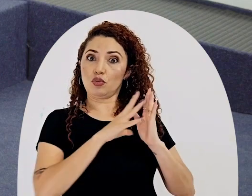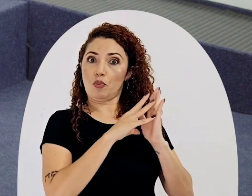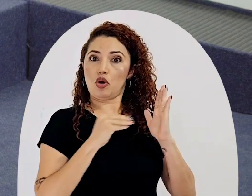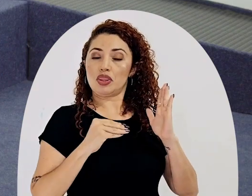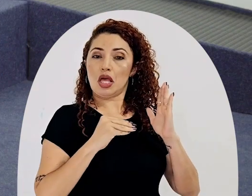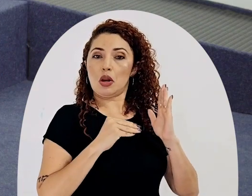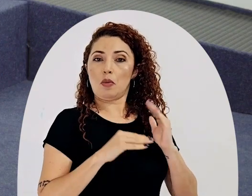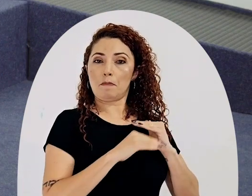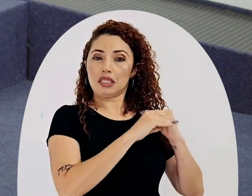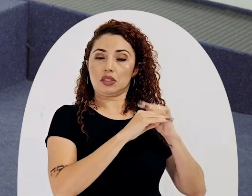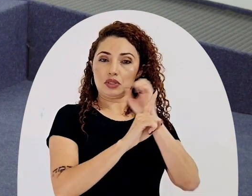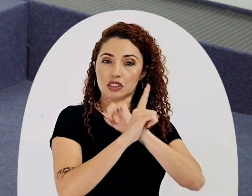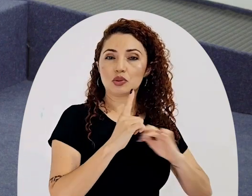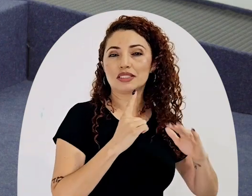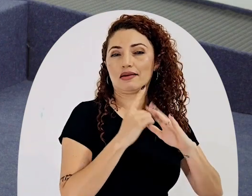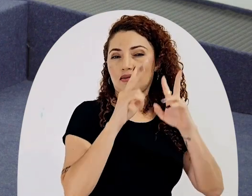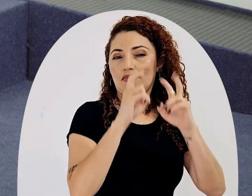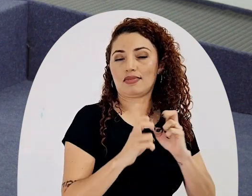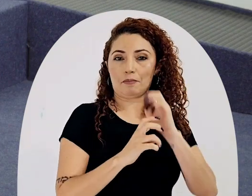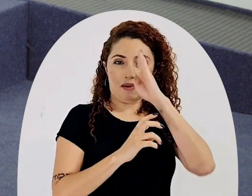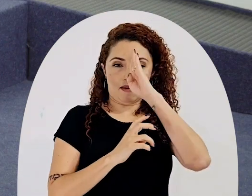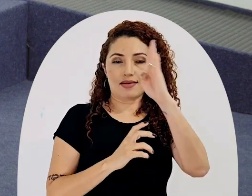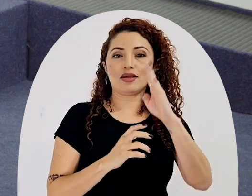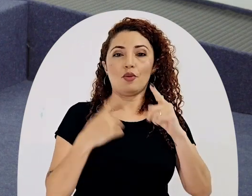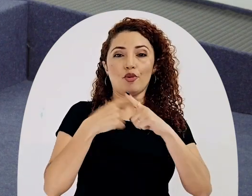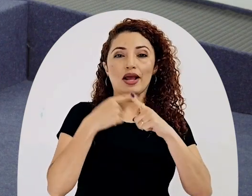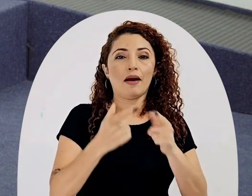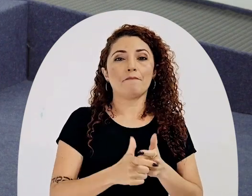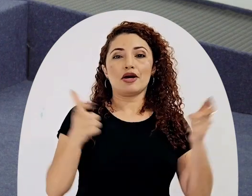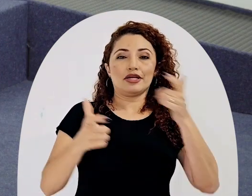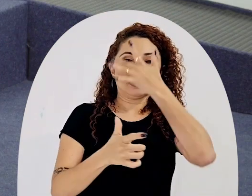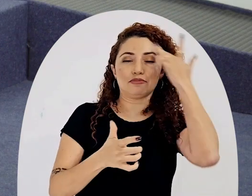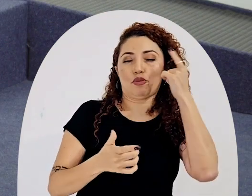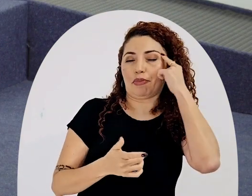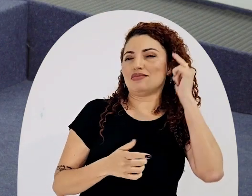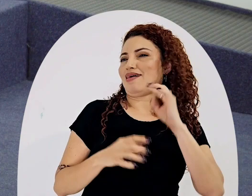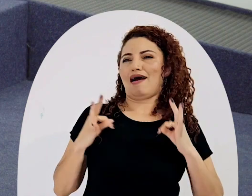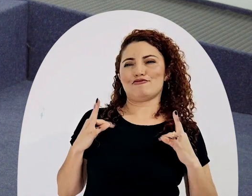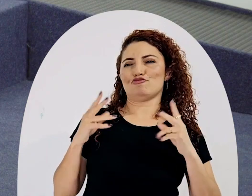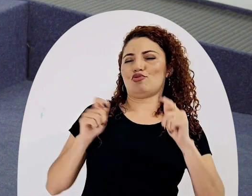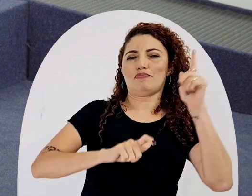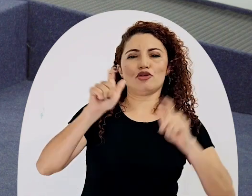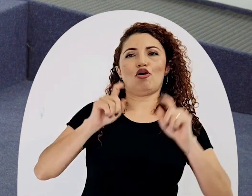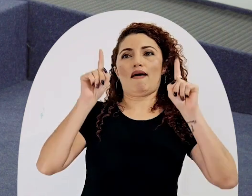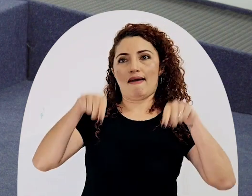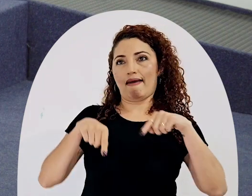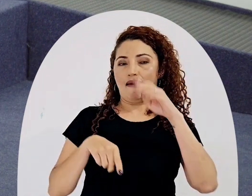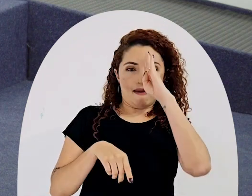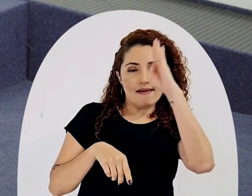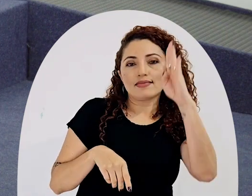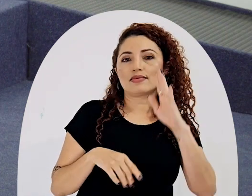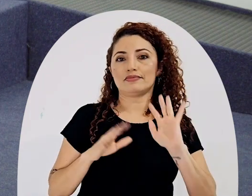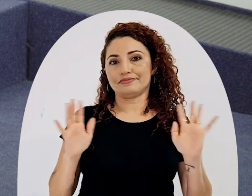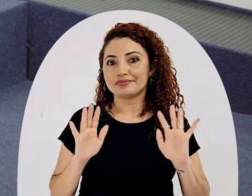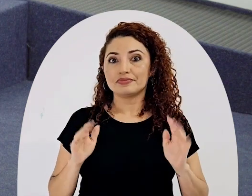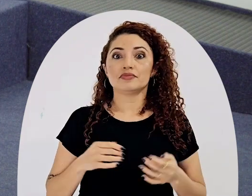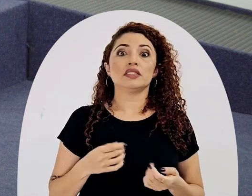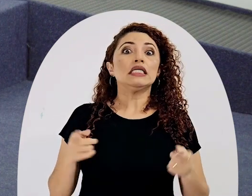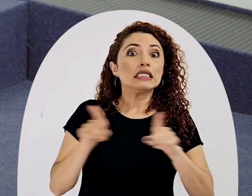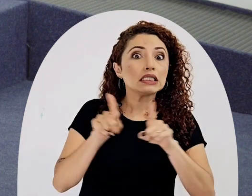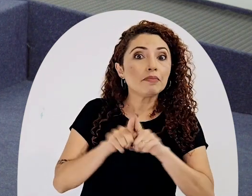mundo já pressupõe que todas as pessoas são héteros. E também quando estamos falando hoje do etarismo, que muito se